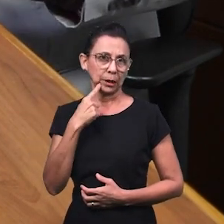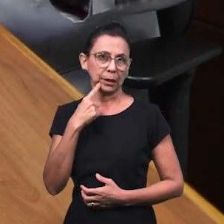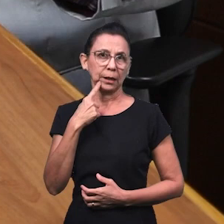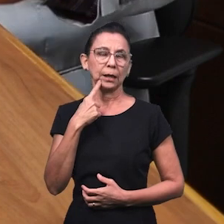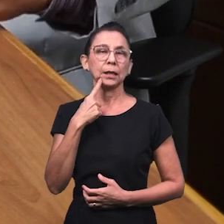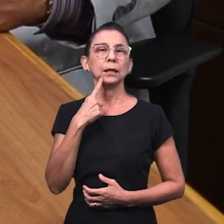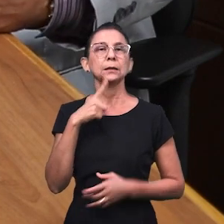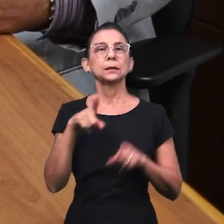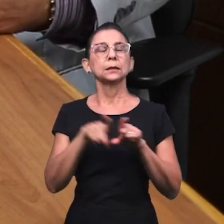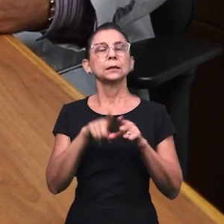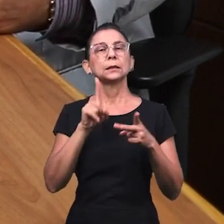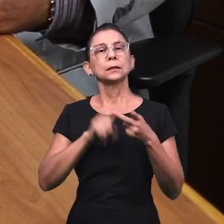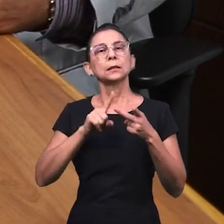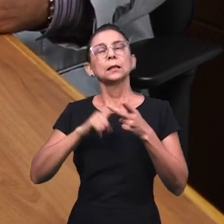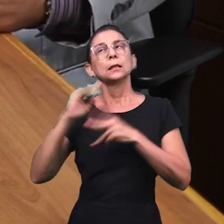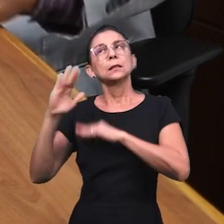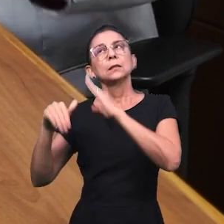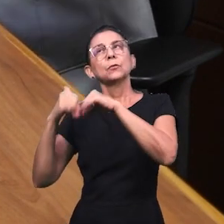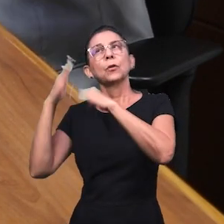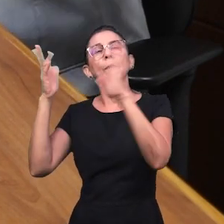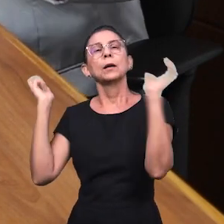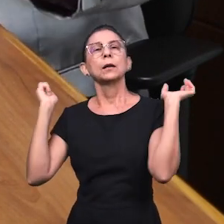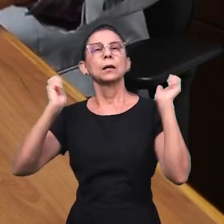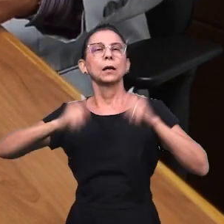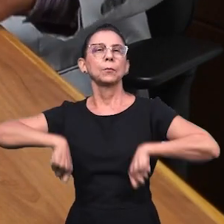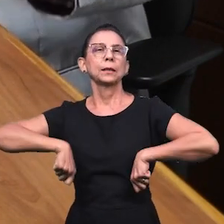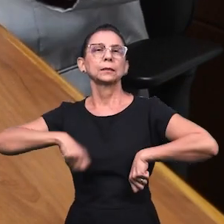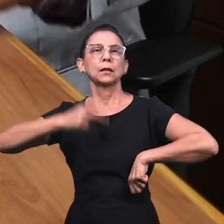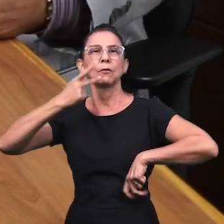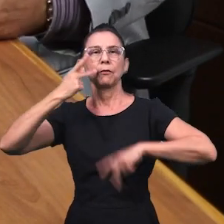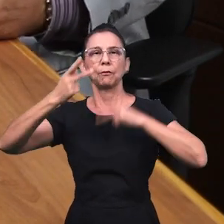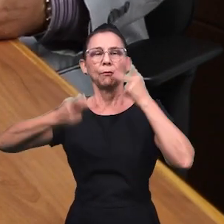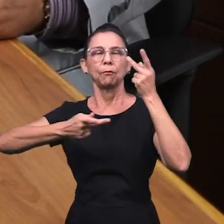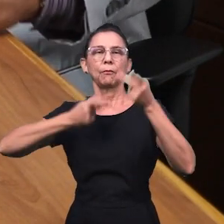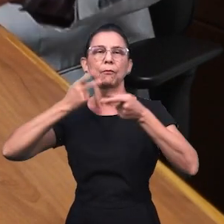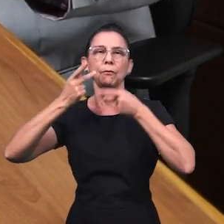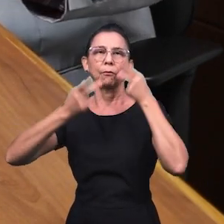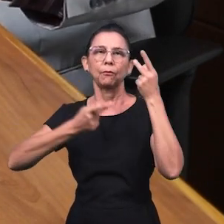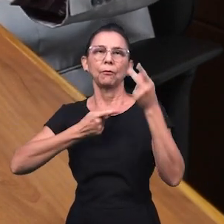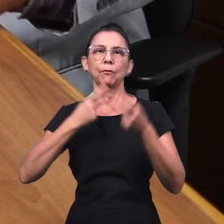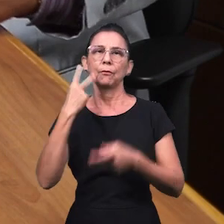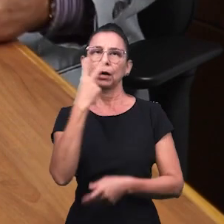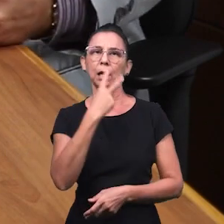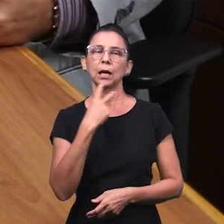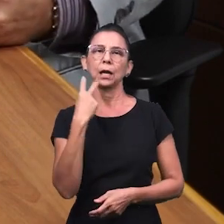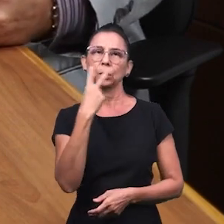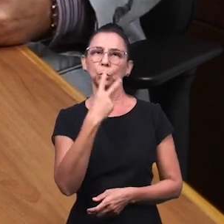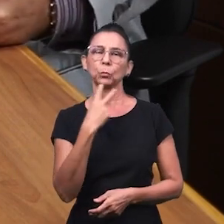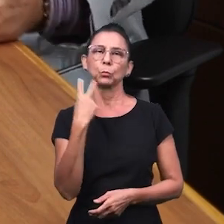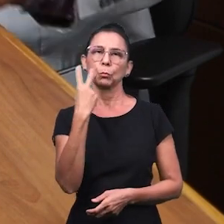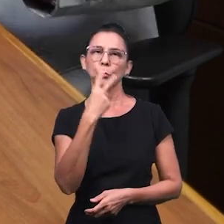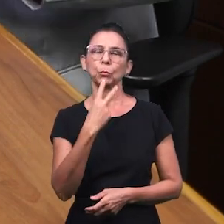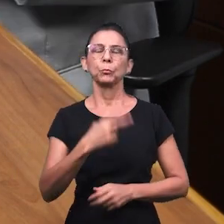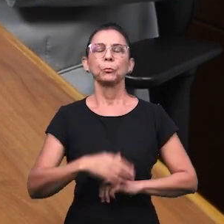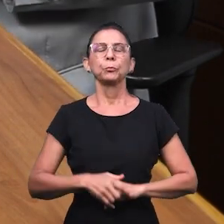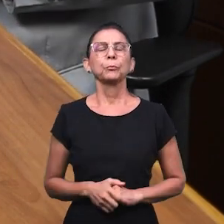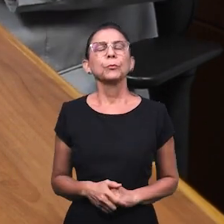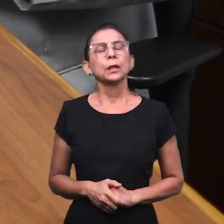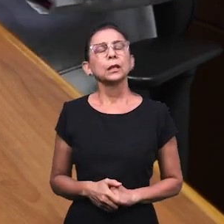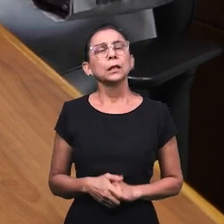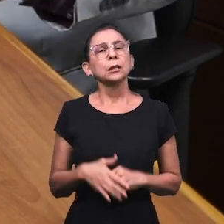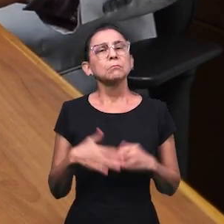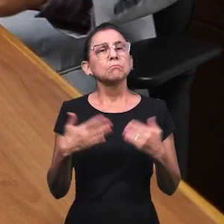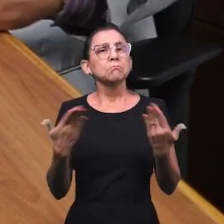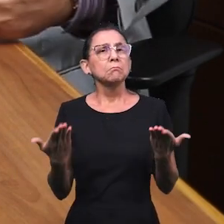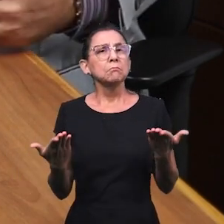e o desenvolvimento da capacidade de falar e de ler os lábios. Mas e